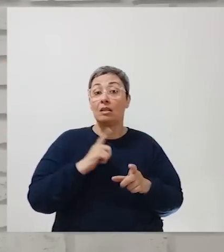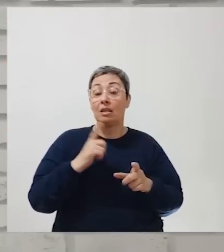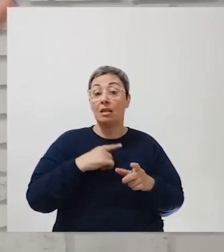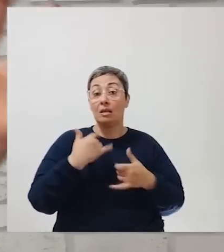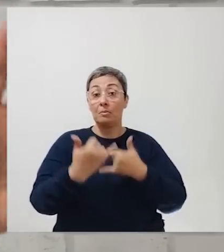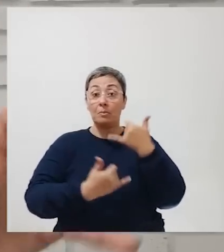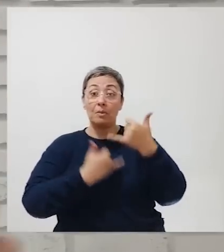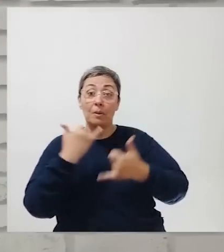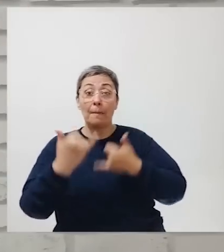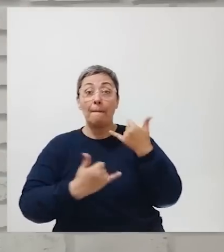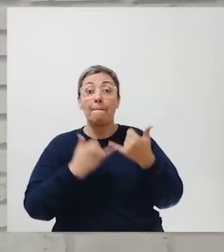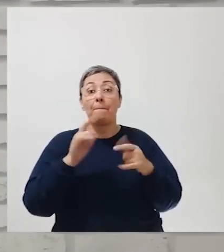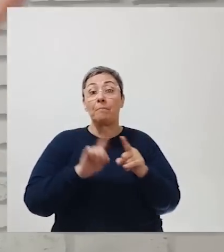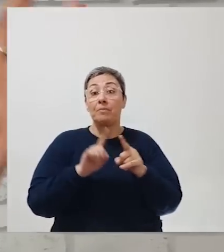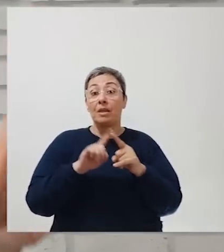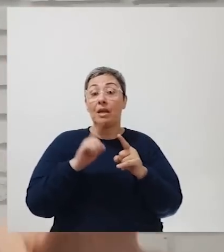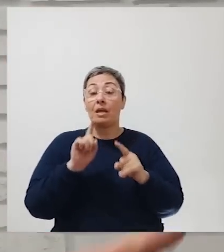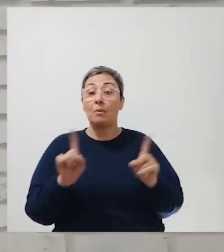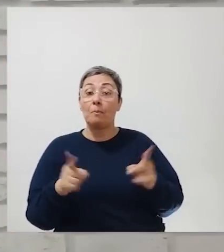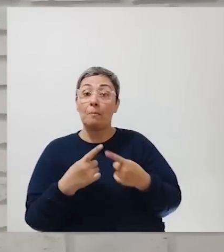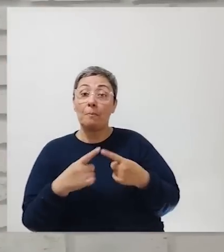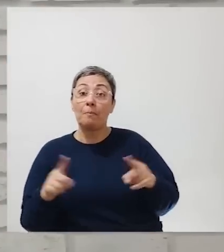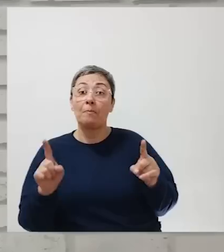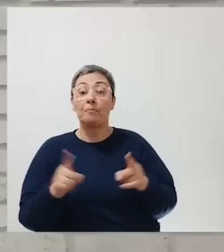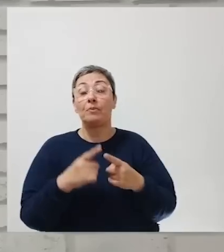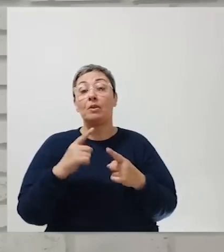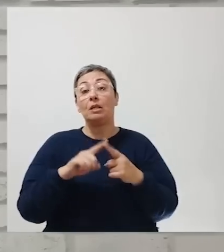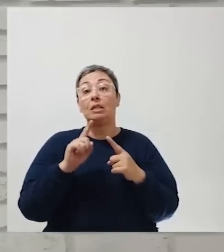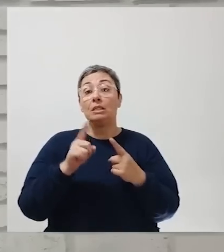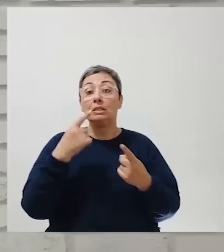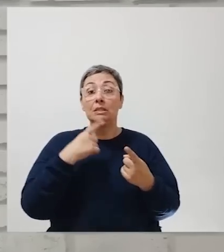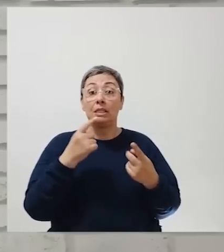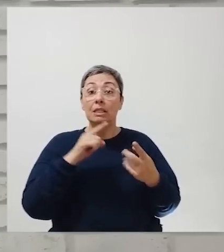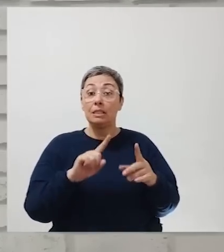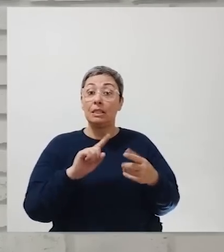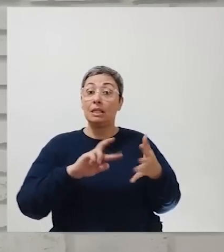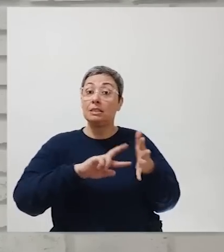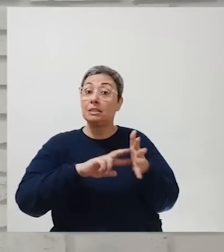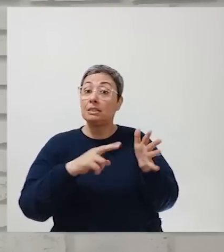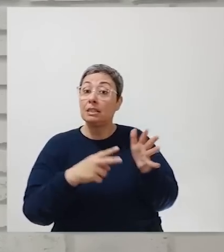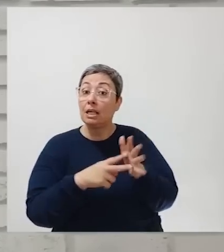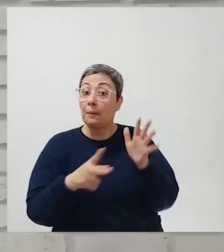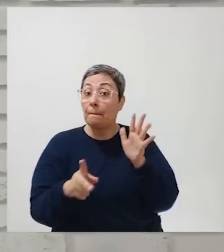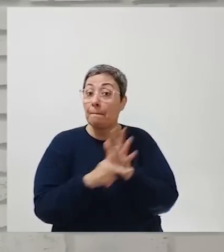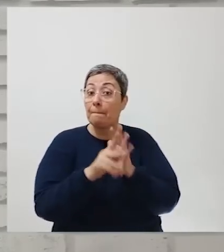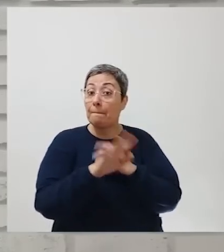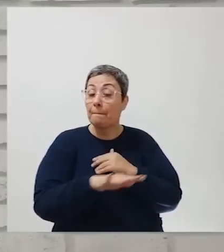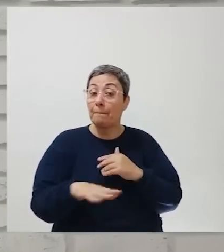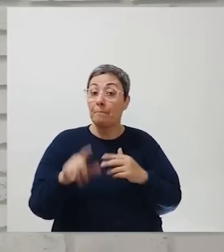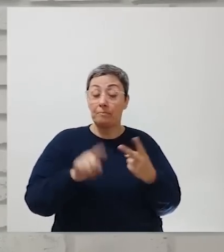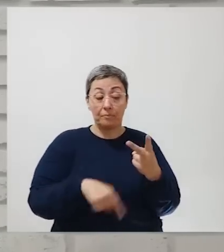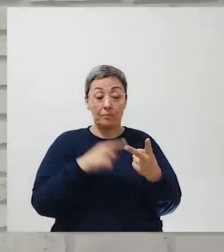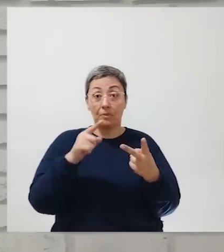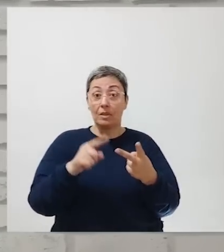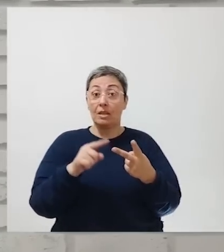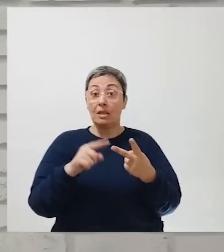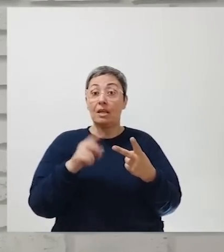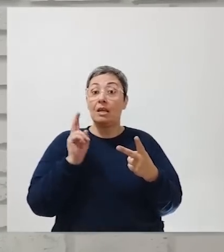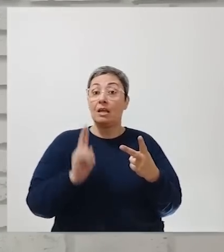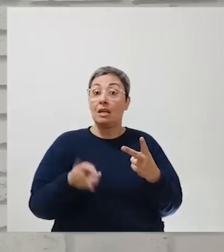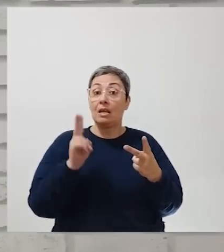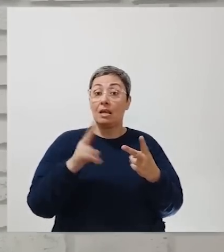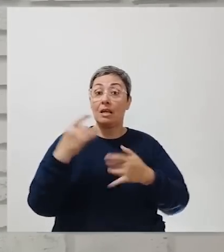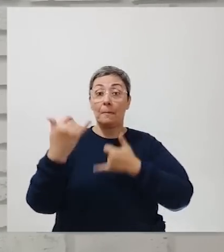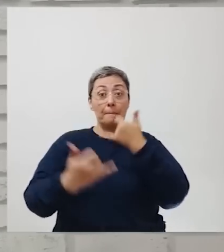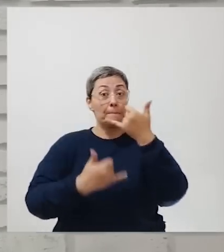de uma brincadeira, dentro de uma cantiga, dentro de uma coisa que faz sentido para a criança. A segunda coisa é que nós estamos